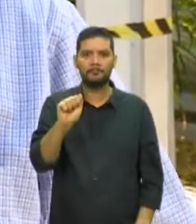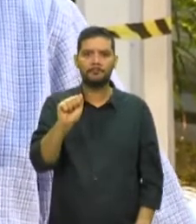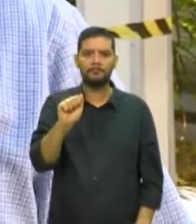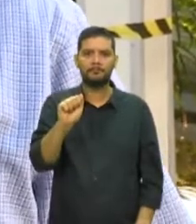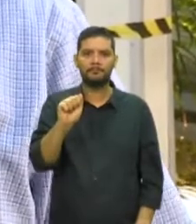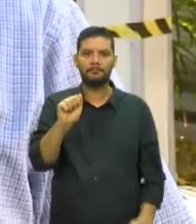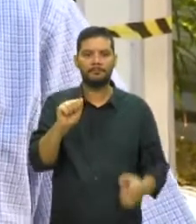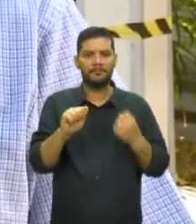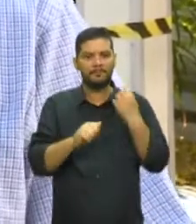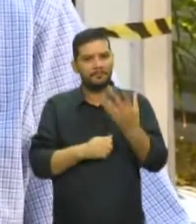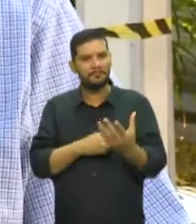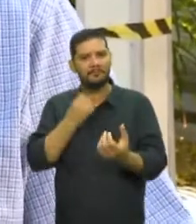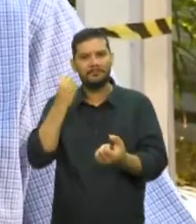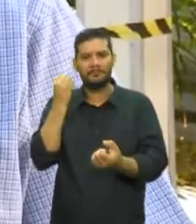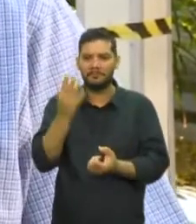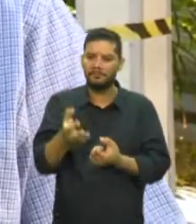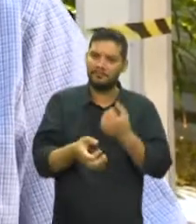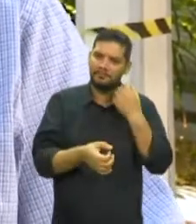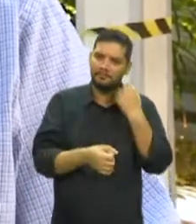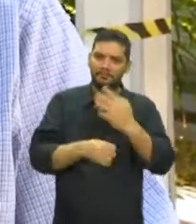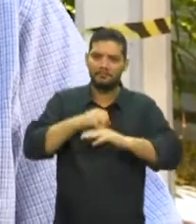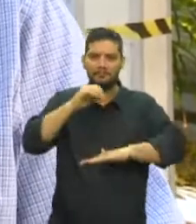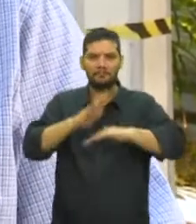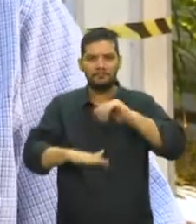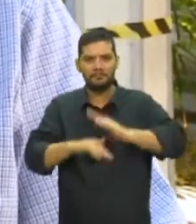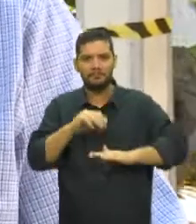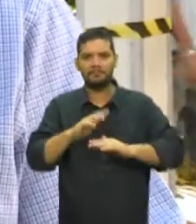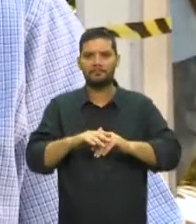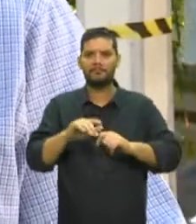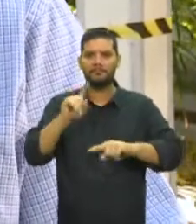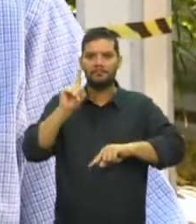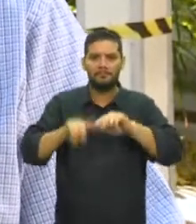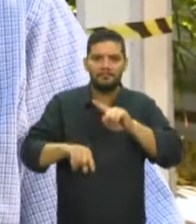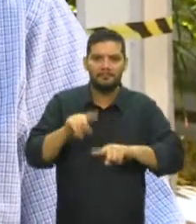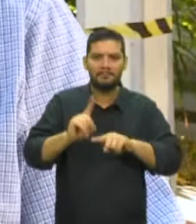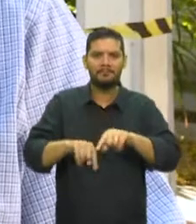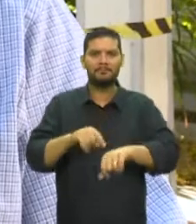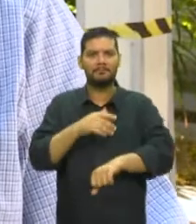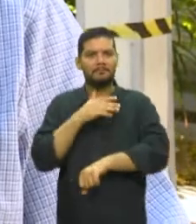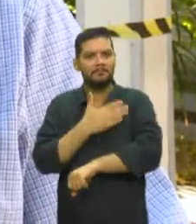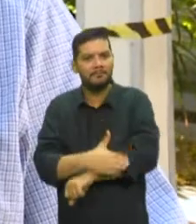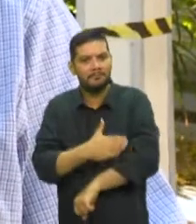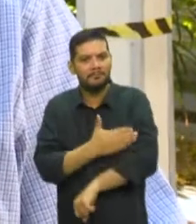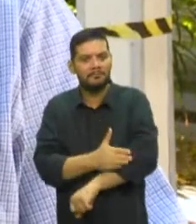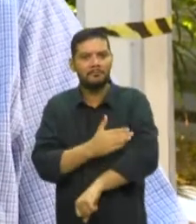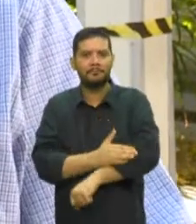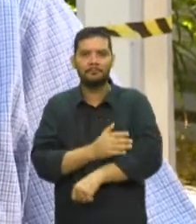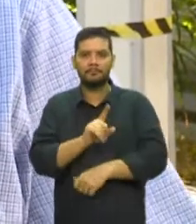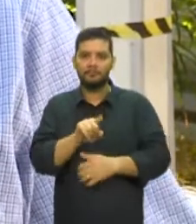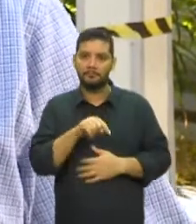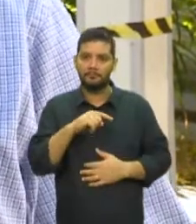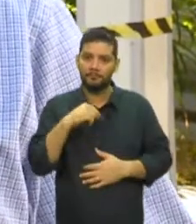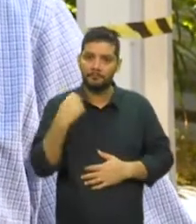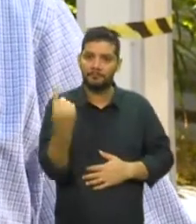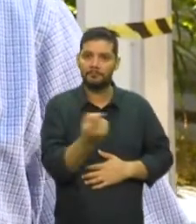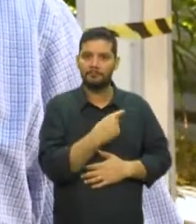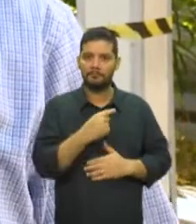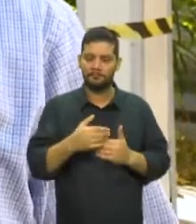oferecendo equipamentos, profissionais, treinamento, para que a gente pudesse transcorrer o ano